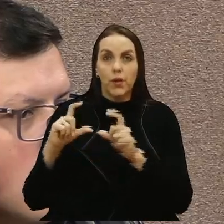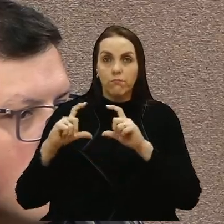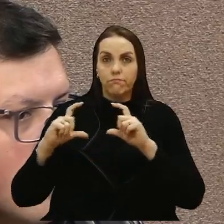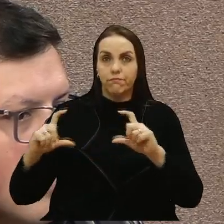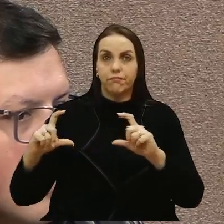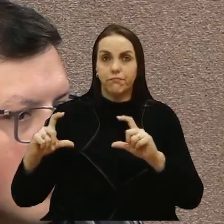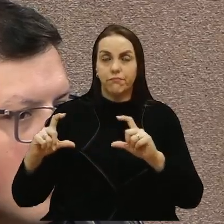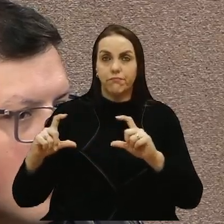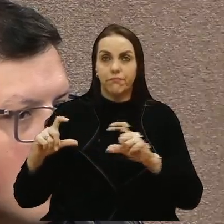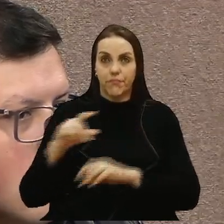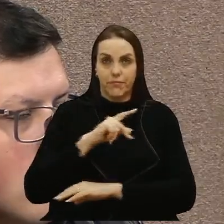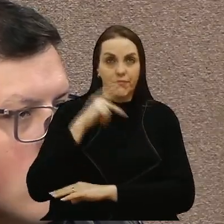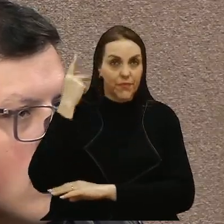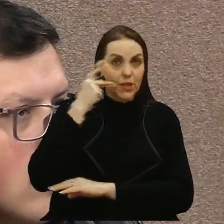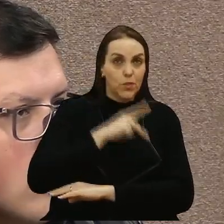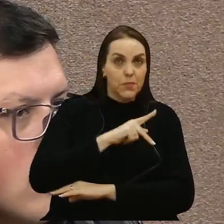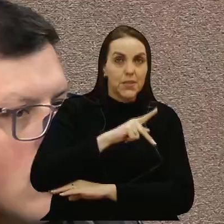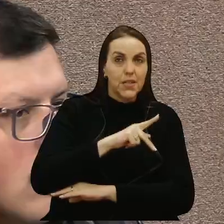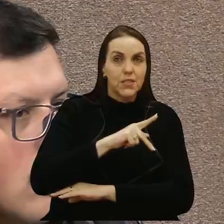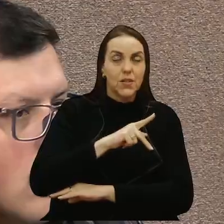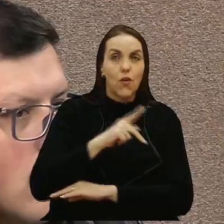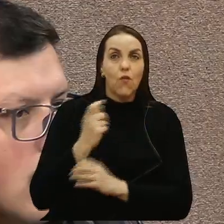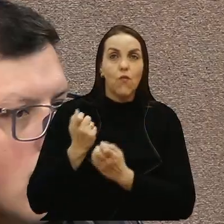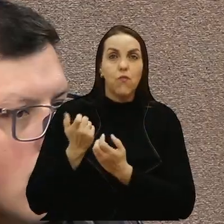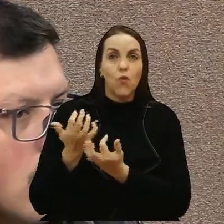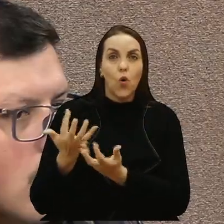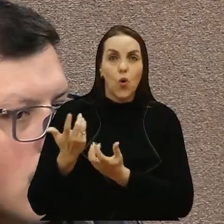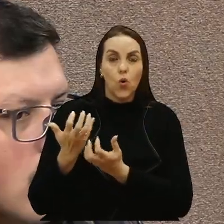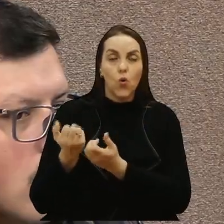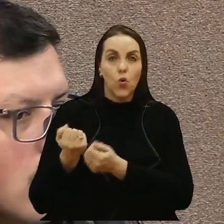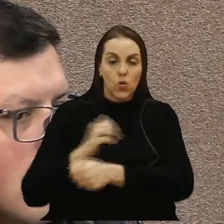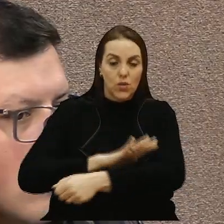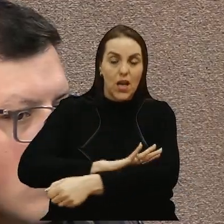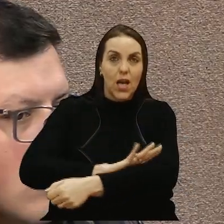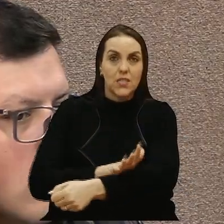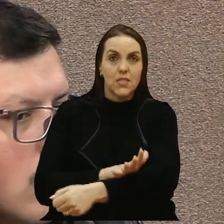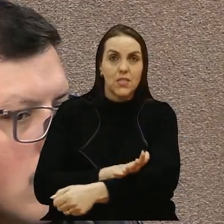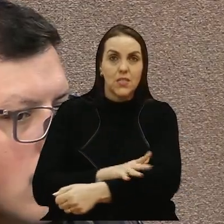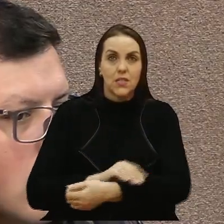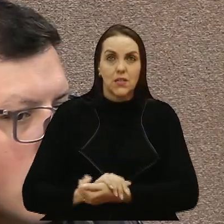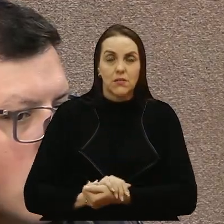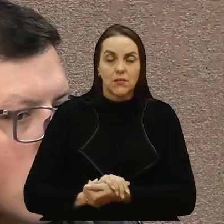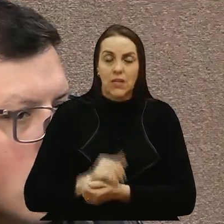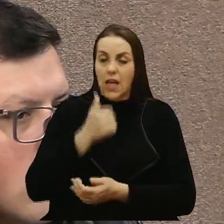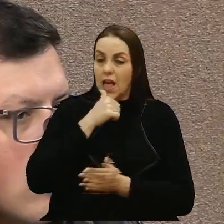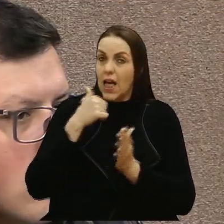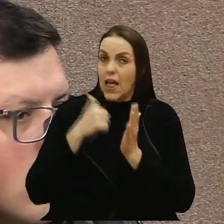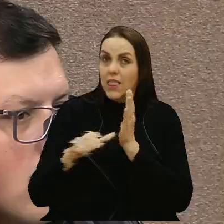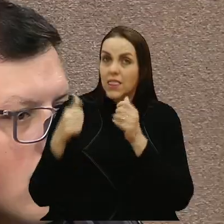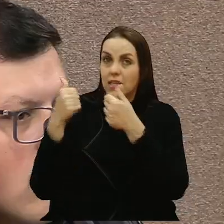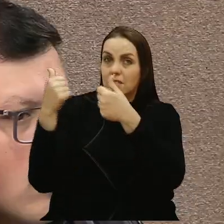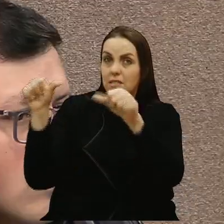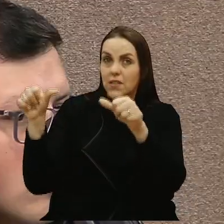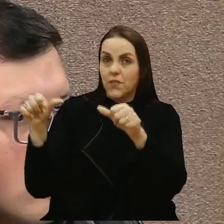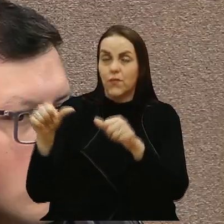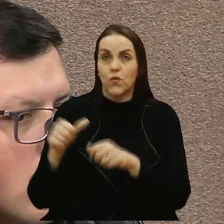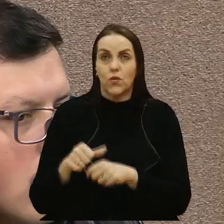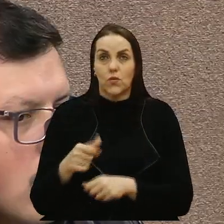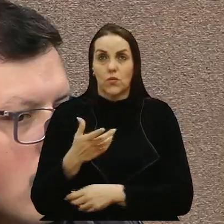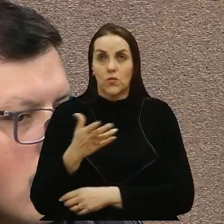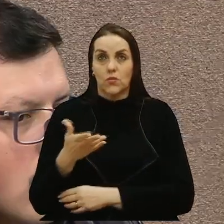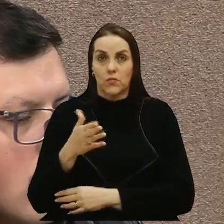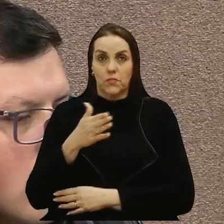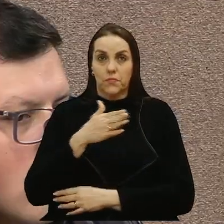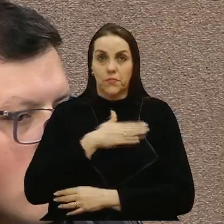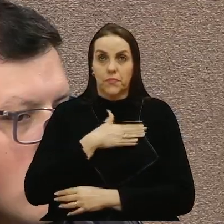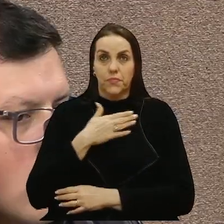vereador presidente: fogo aos racistas. Um adesivo colado no peito dela, onde